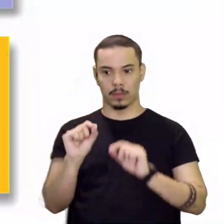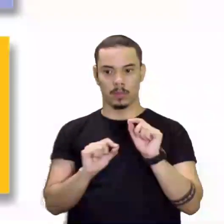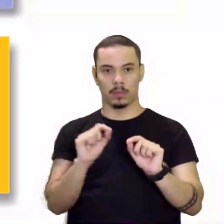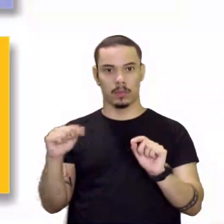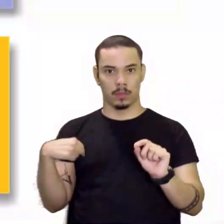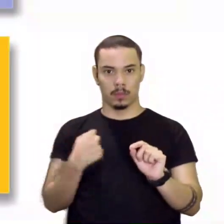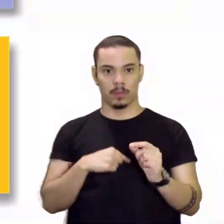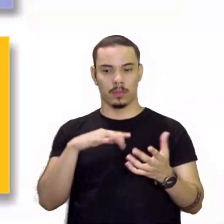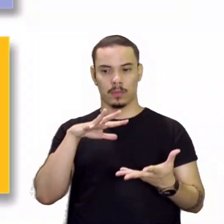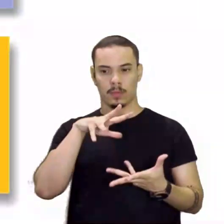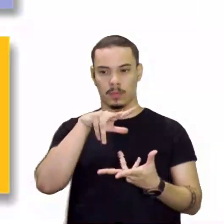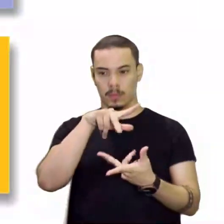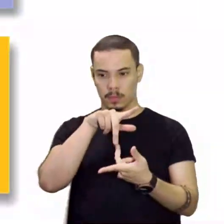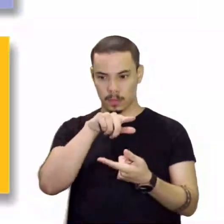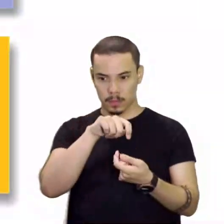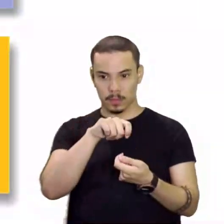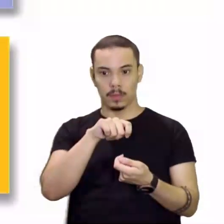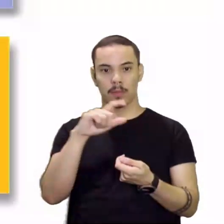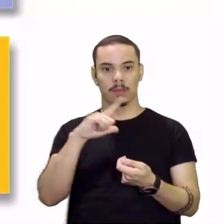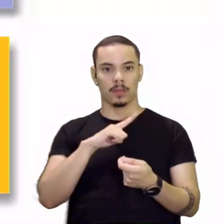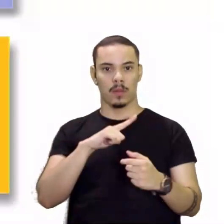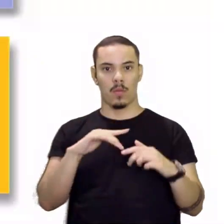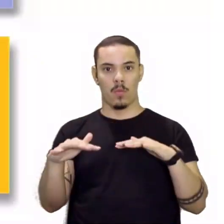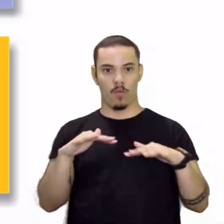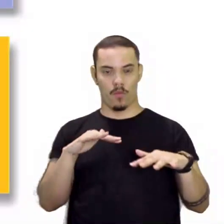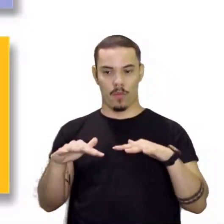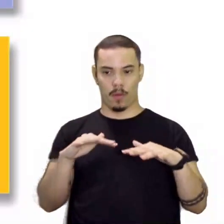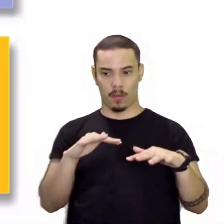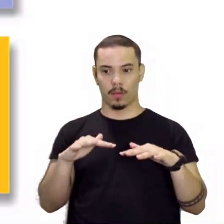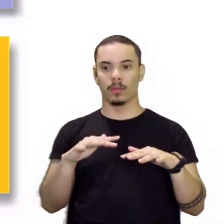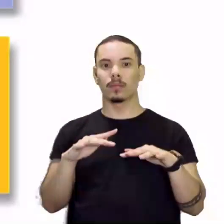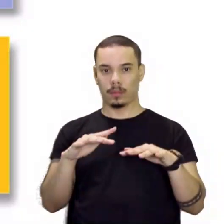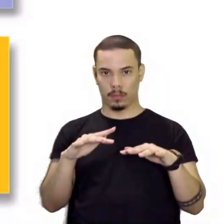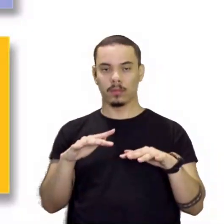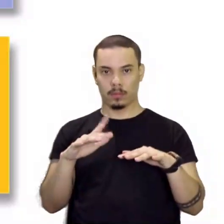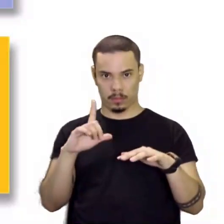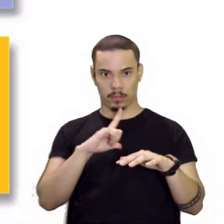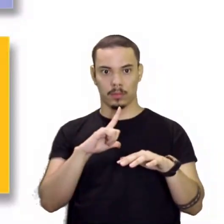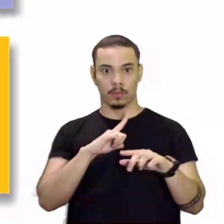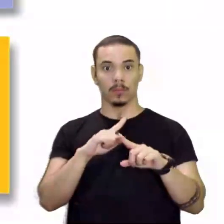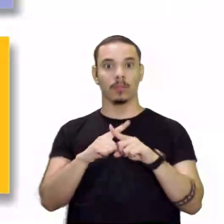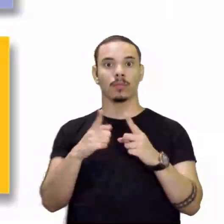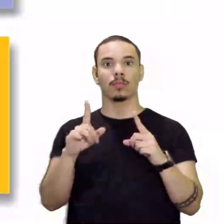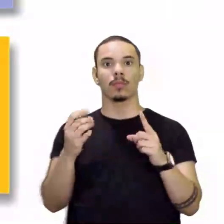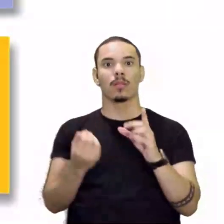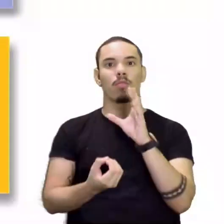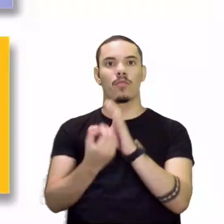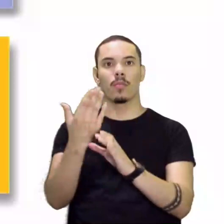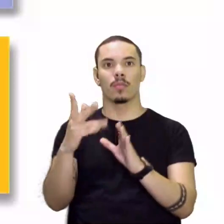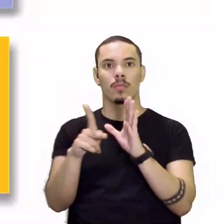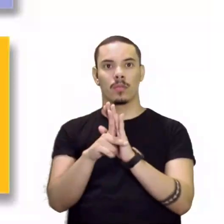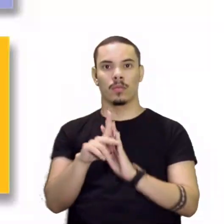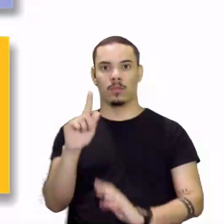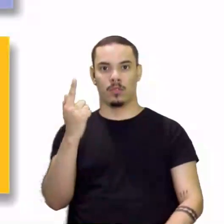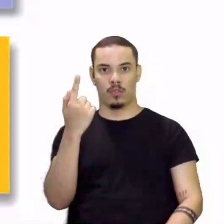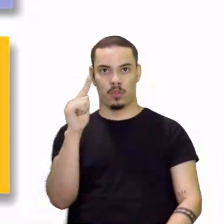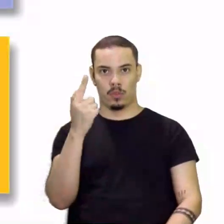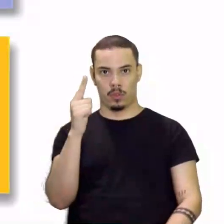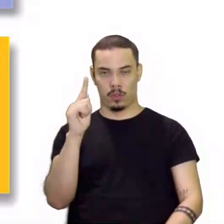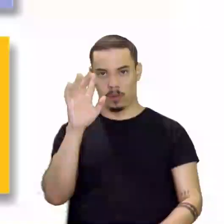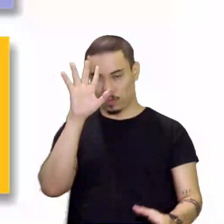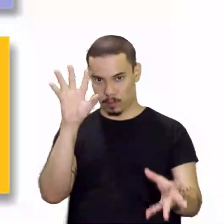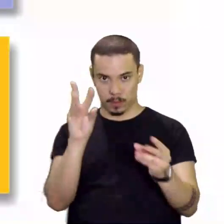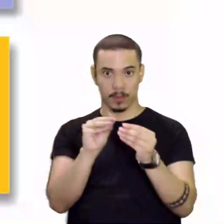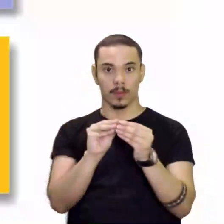planeta Terra, ela não está só solta aqui em movimento, ela tem uma formação geológica, ela tem uma formação...